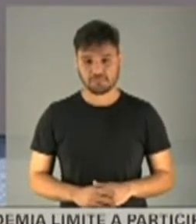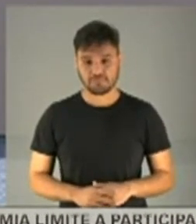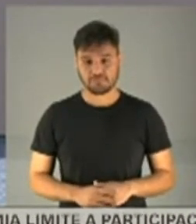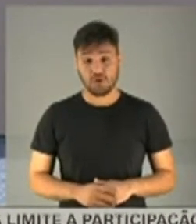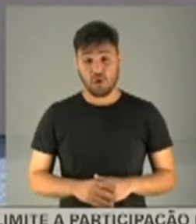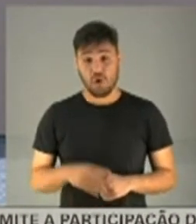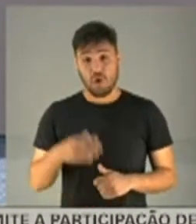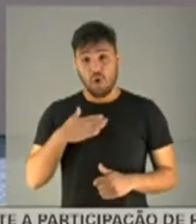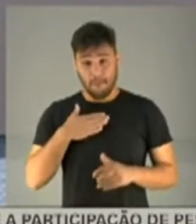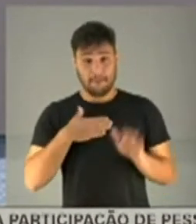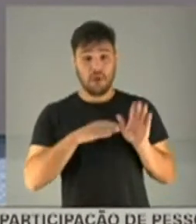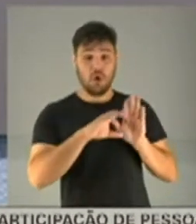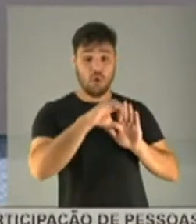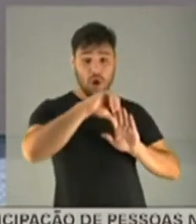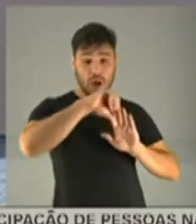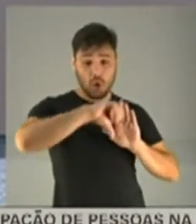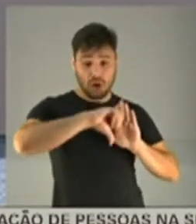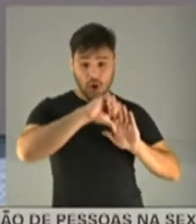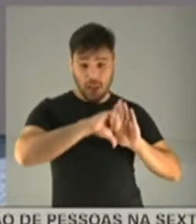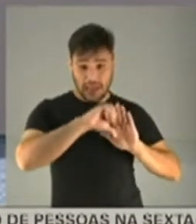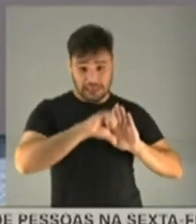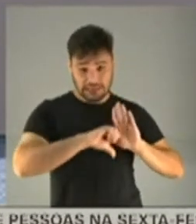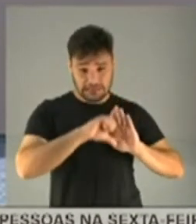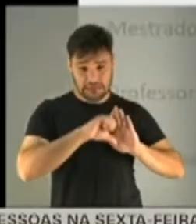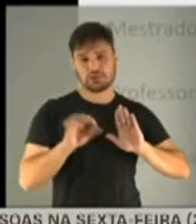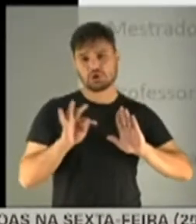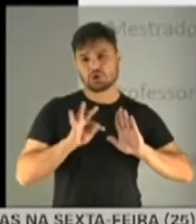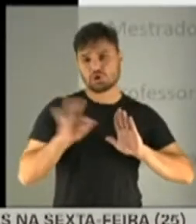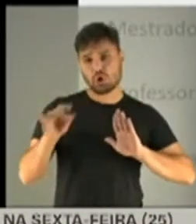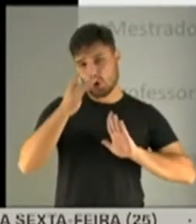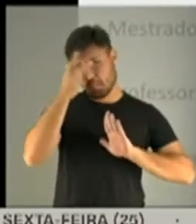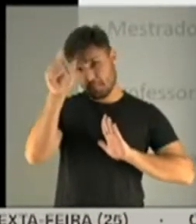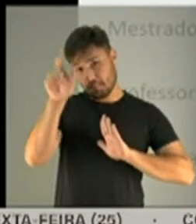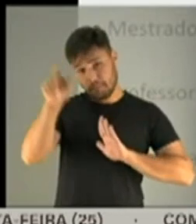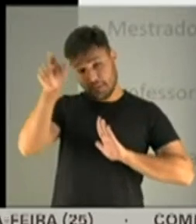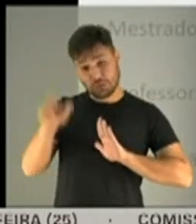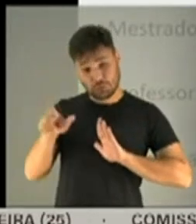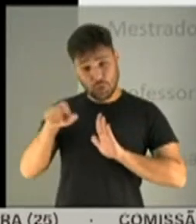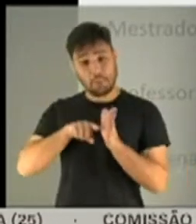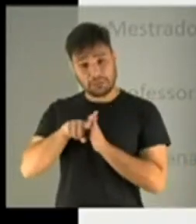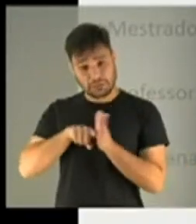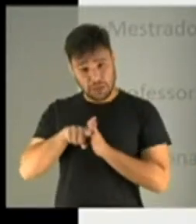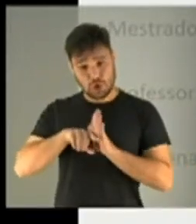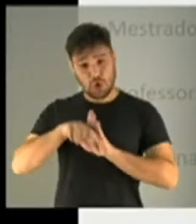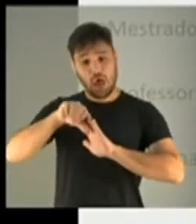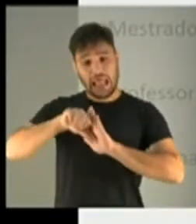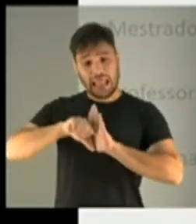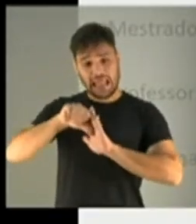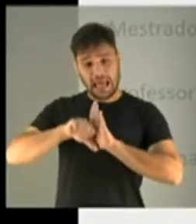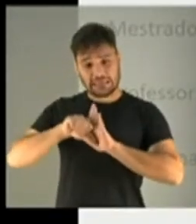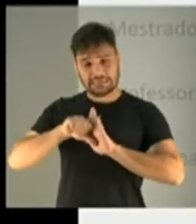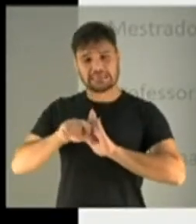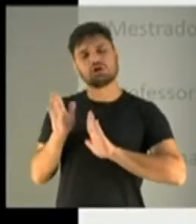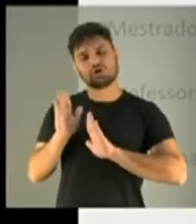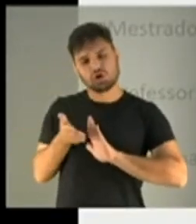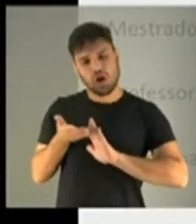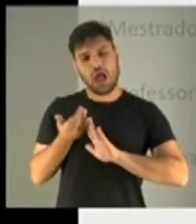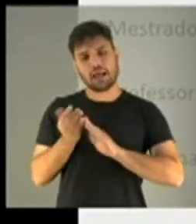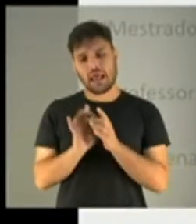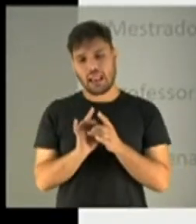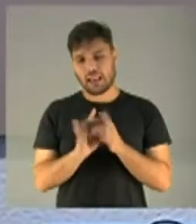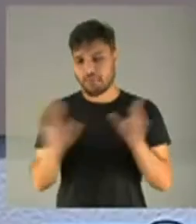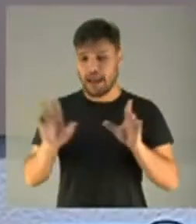O meu currículo Lattes, assim como de todos os pesquisadores e pesquisadoras do Brasil, está disponibilizado publicamente na